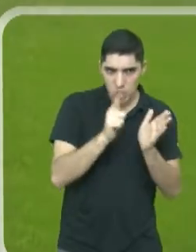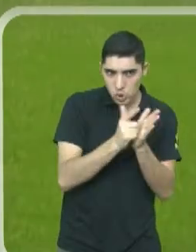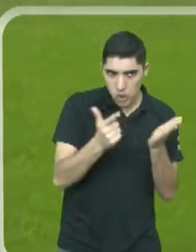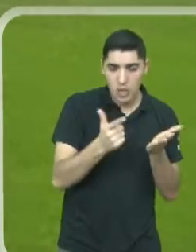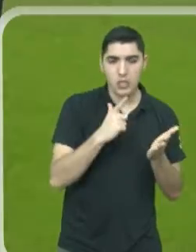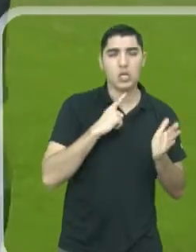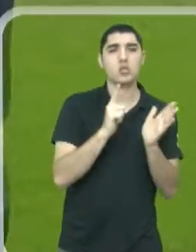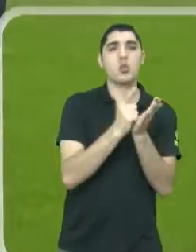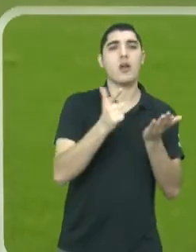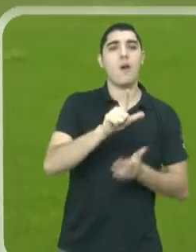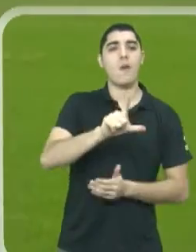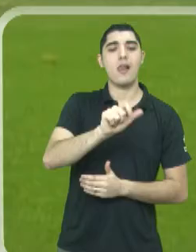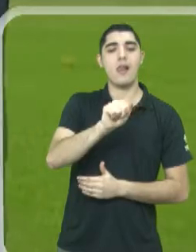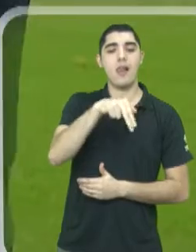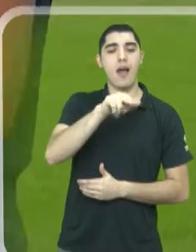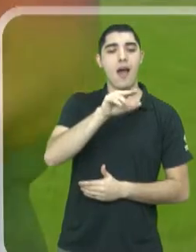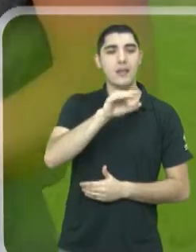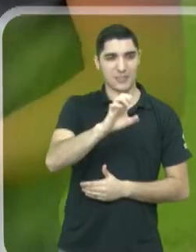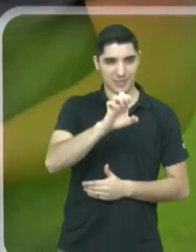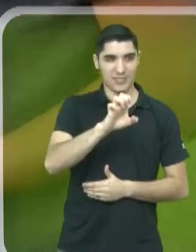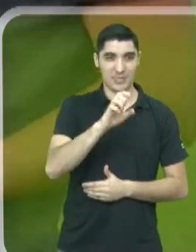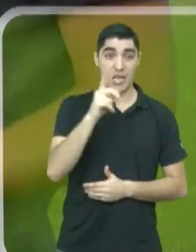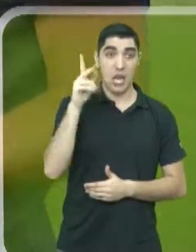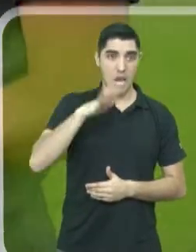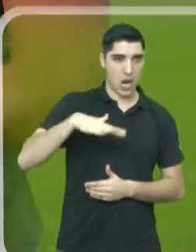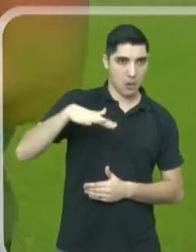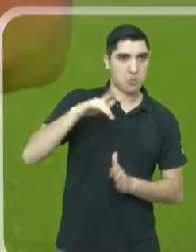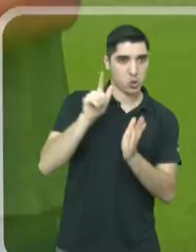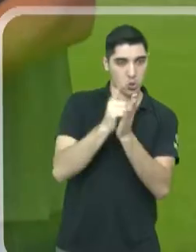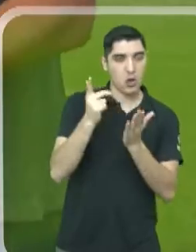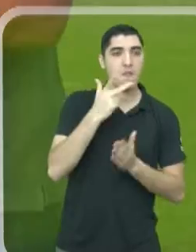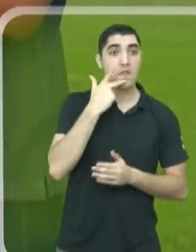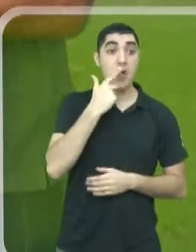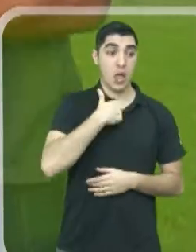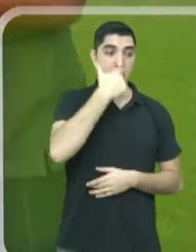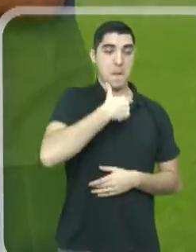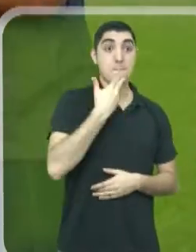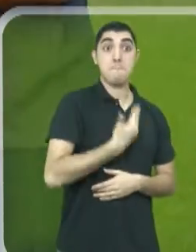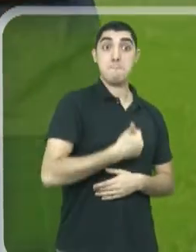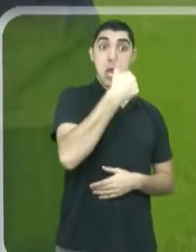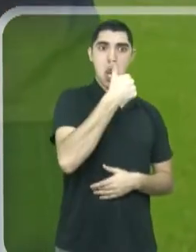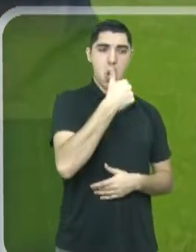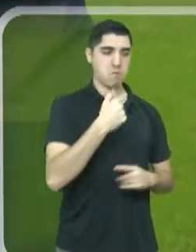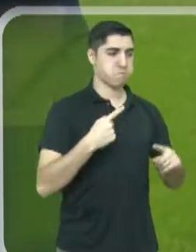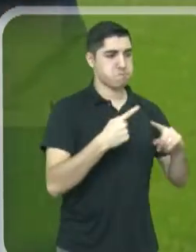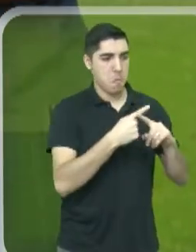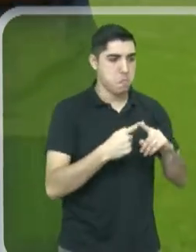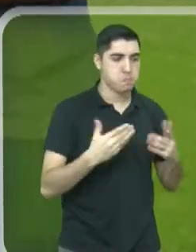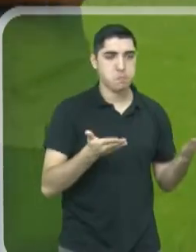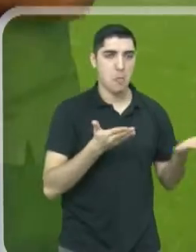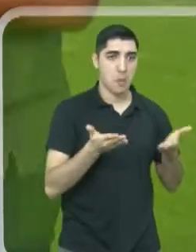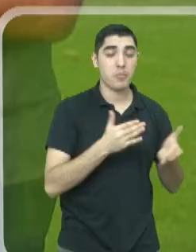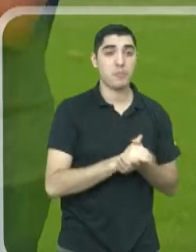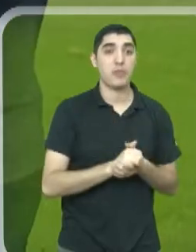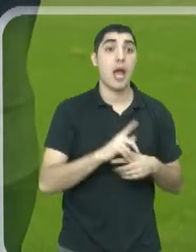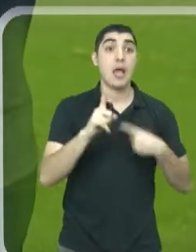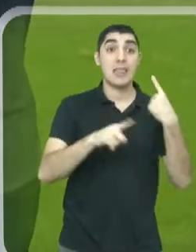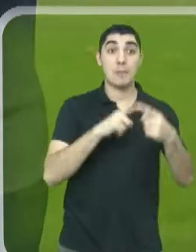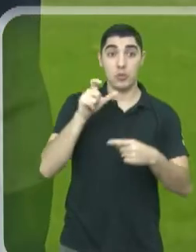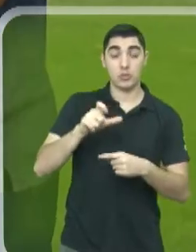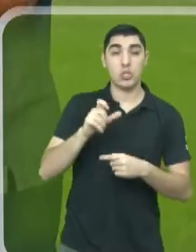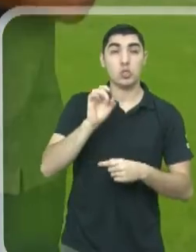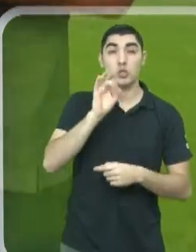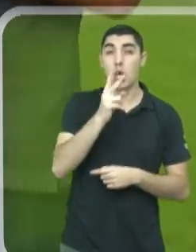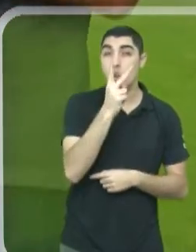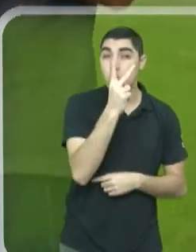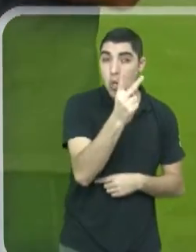Jornal Lance, né? As notas do lance, e eu fui o melhor em campo. Acabou o jogo, o Geninho veio e falou, ó, e naquele ano só podia jogar 2